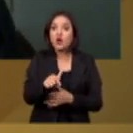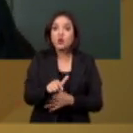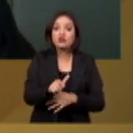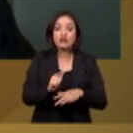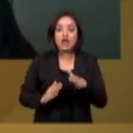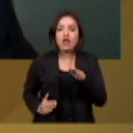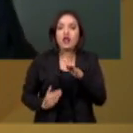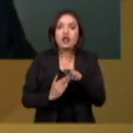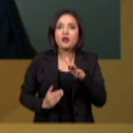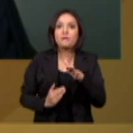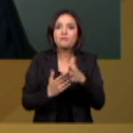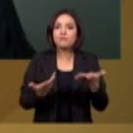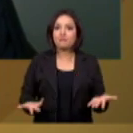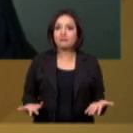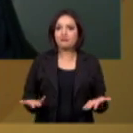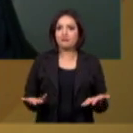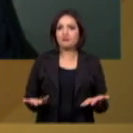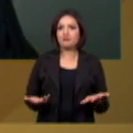elegibilidade